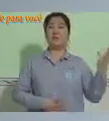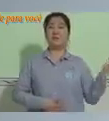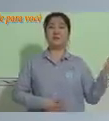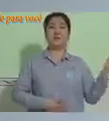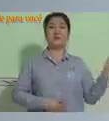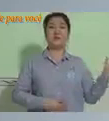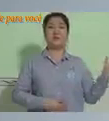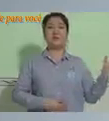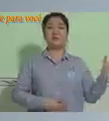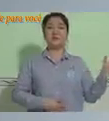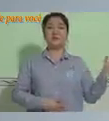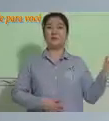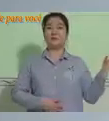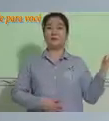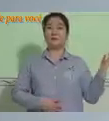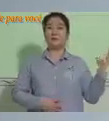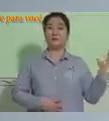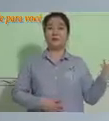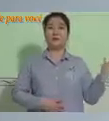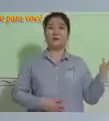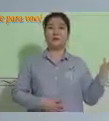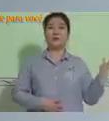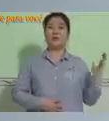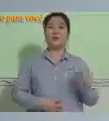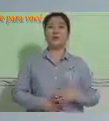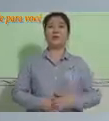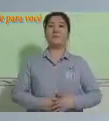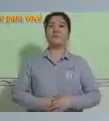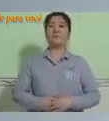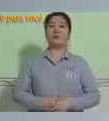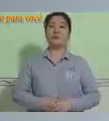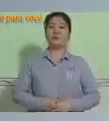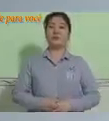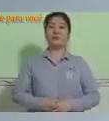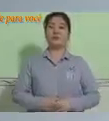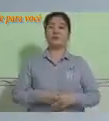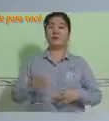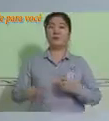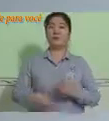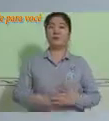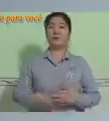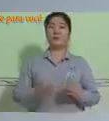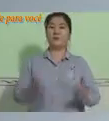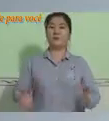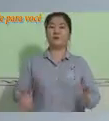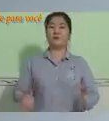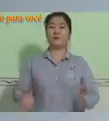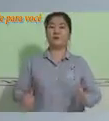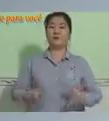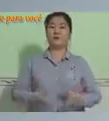Atiwó 15 suspensórios do homem com a bengalas em pretos ponto de interrogação SMN Atiwó que